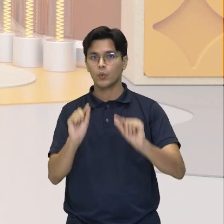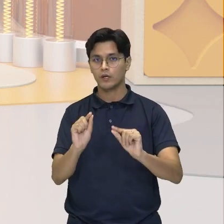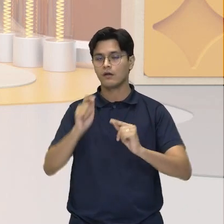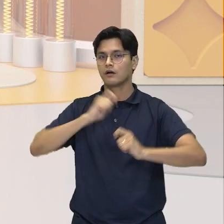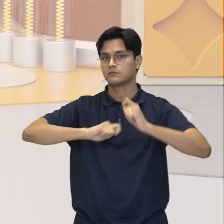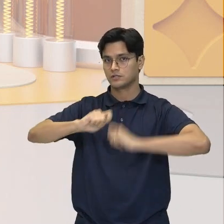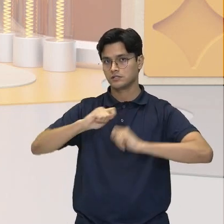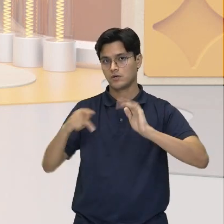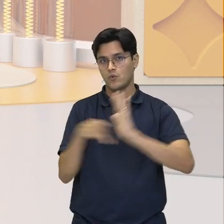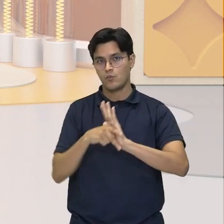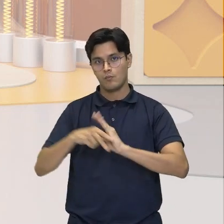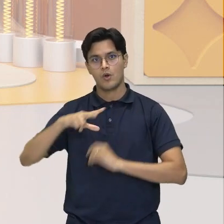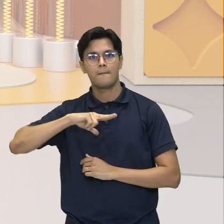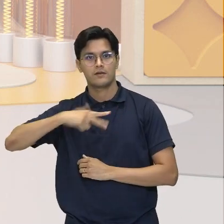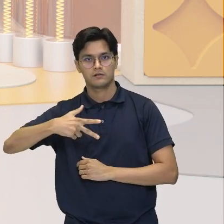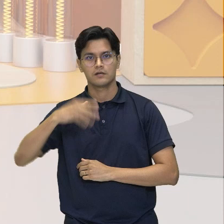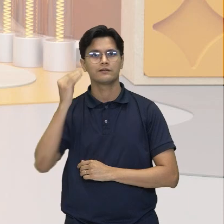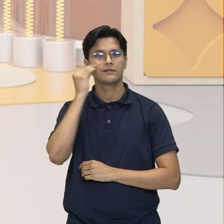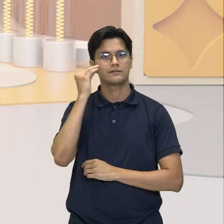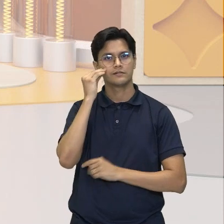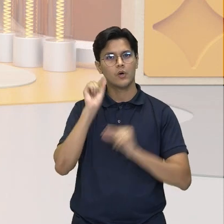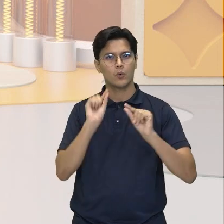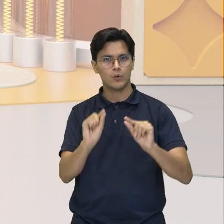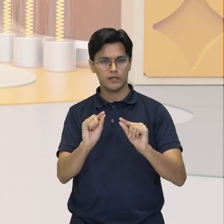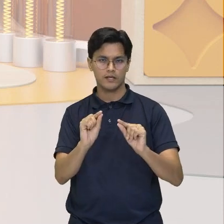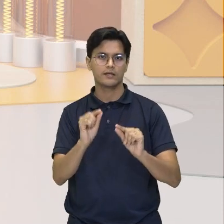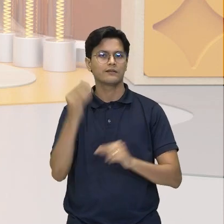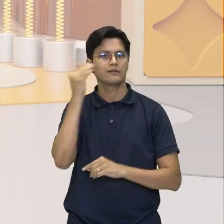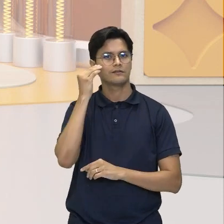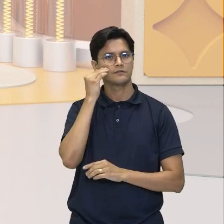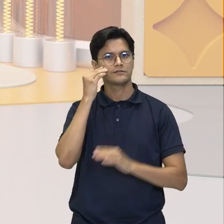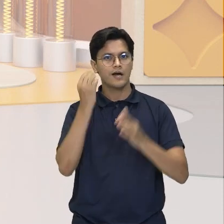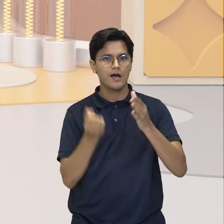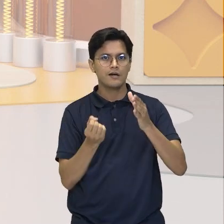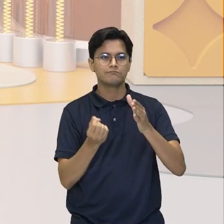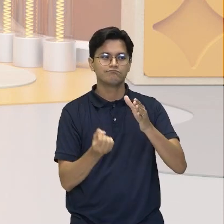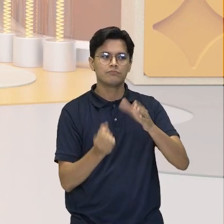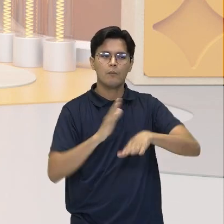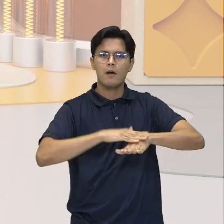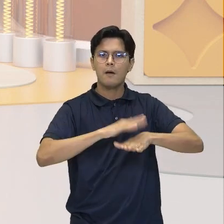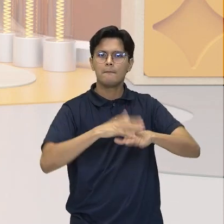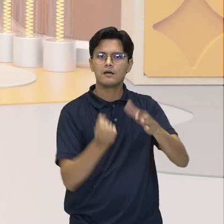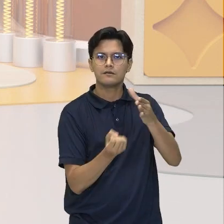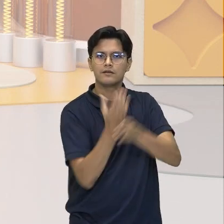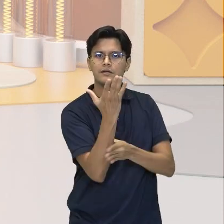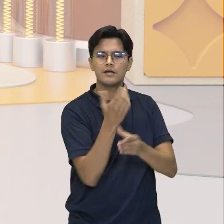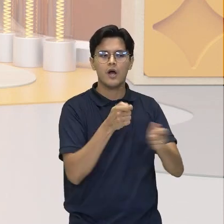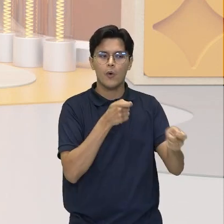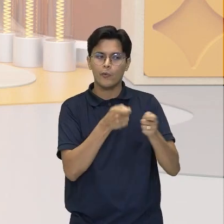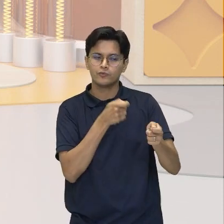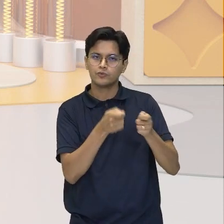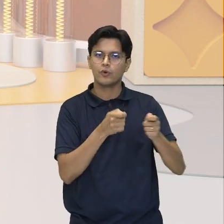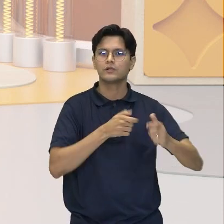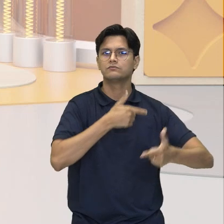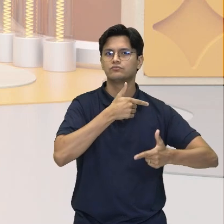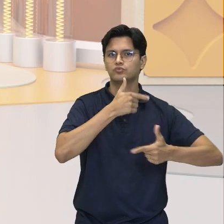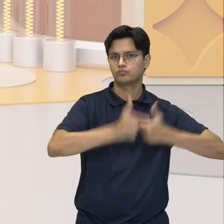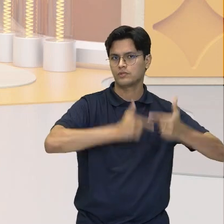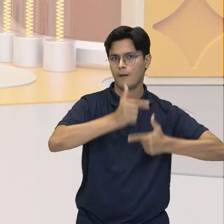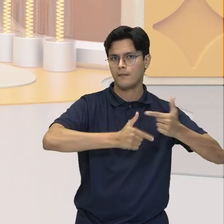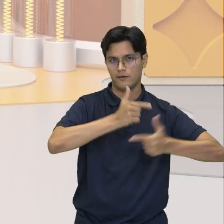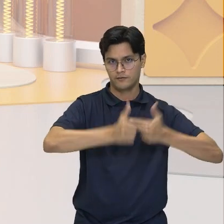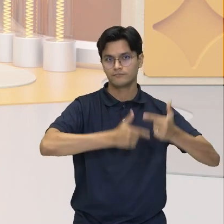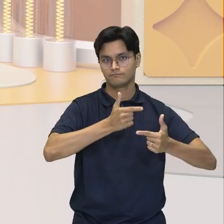administração portuguesa ela vai tentar criar uma forma de controle sobre essa mão de obra, sobre esse tipo